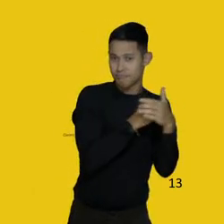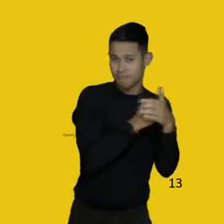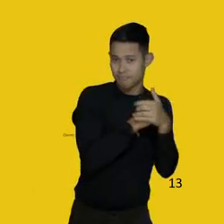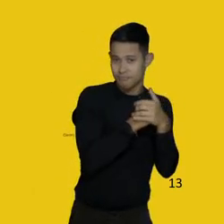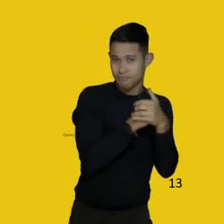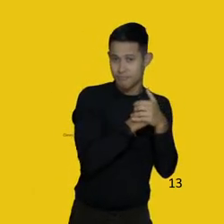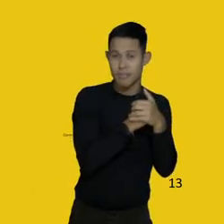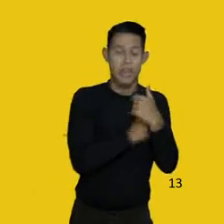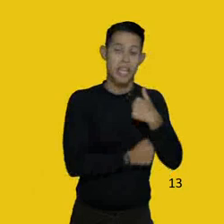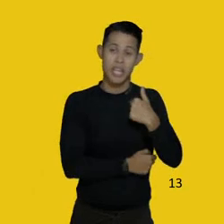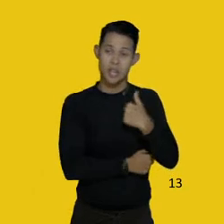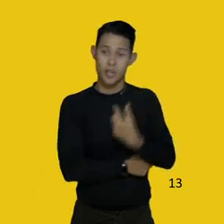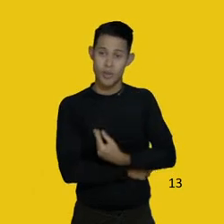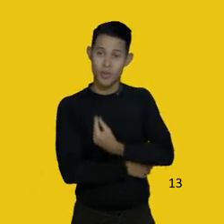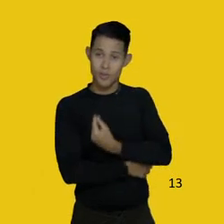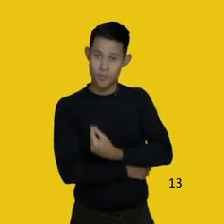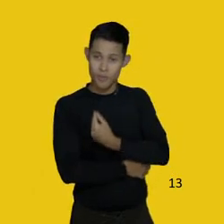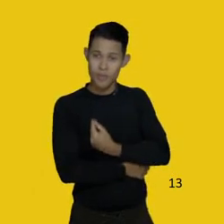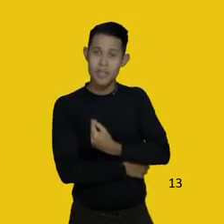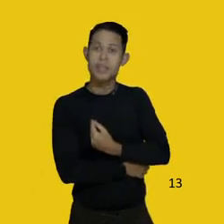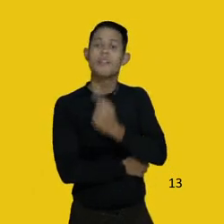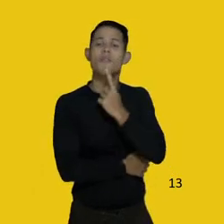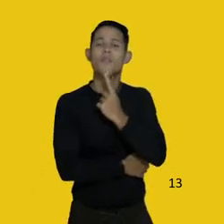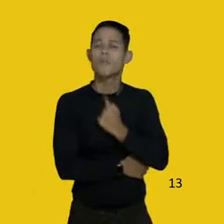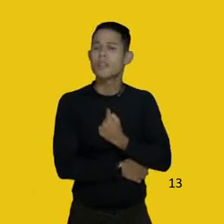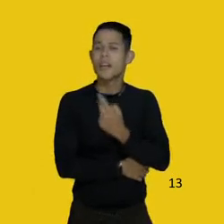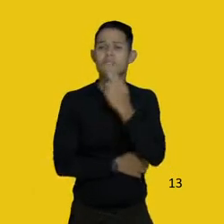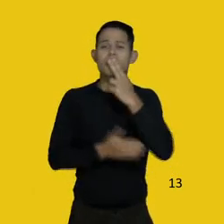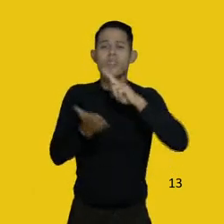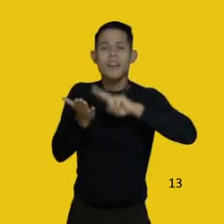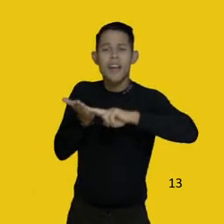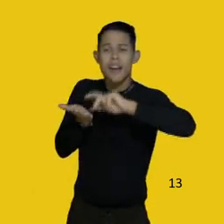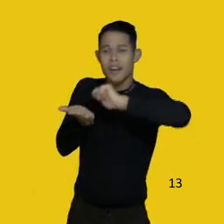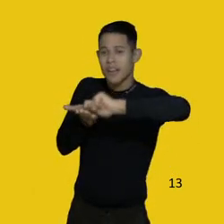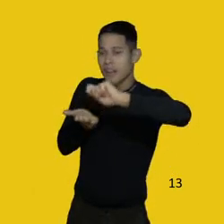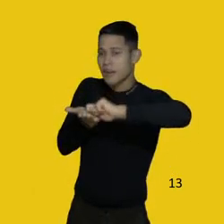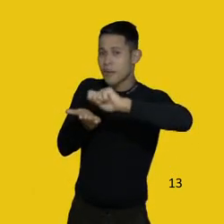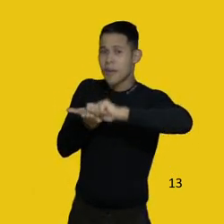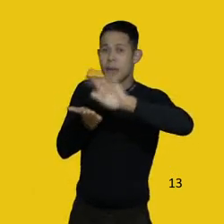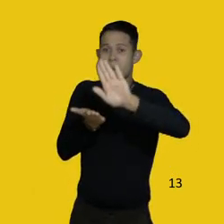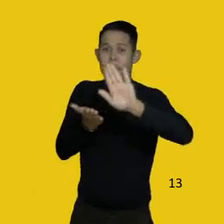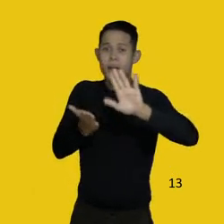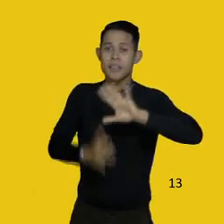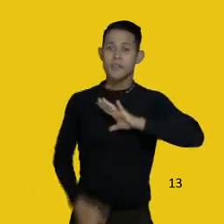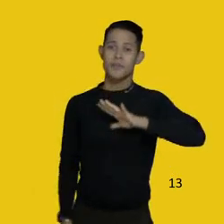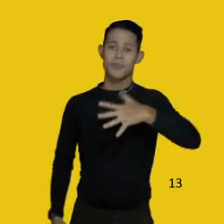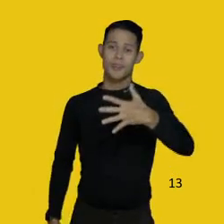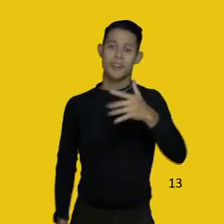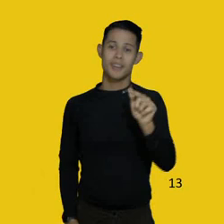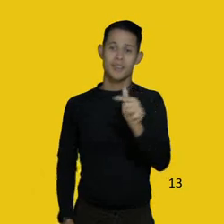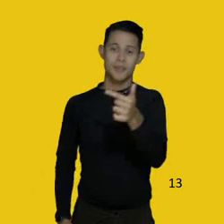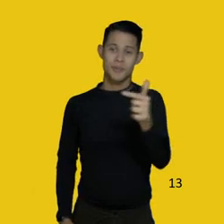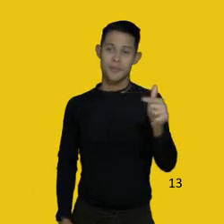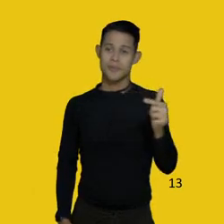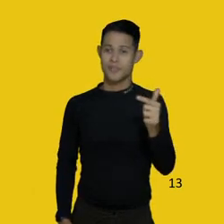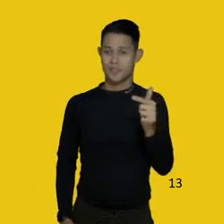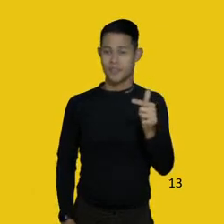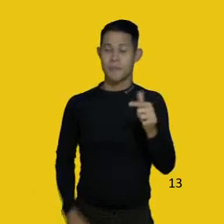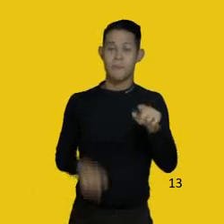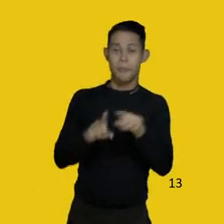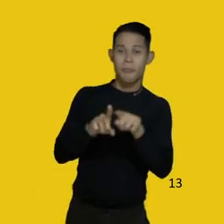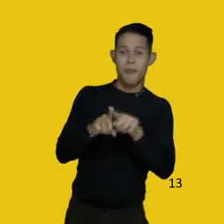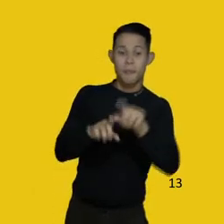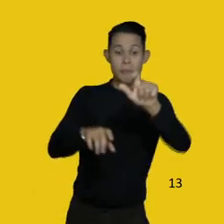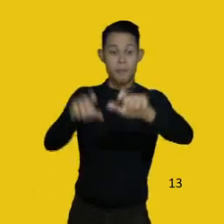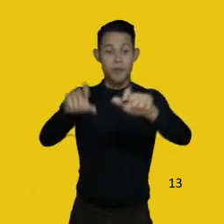passo ter vontade de escrever uma carta a alguém e não ter coragem responder um e-mail escutar que as pessoas